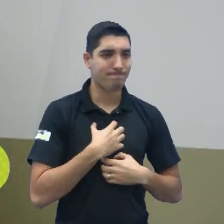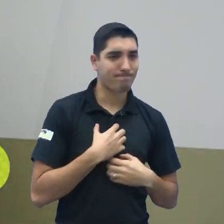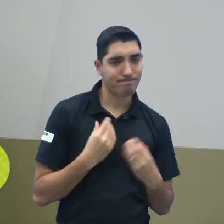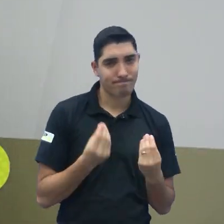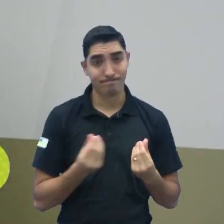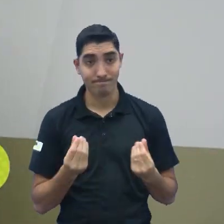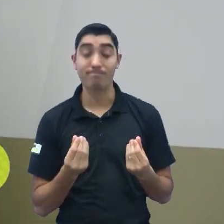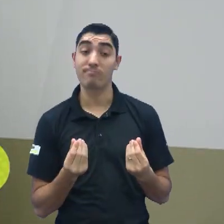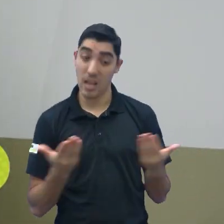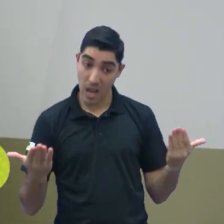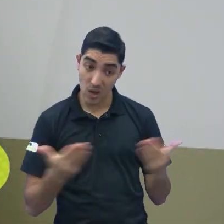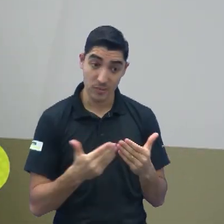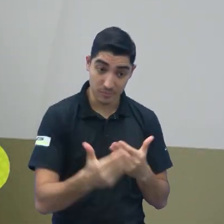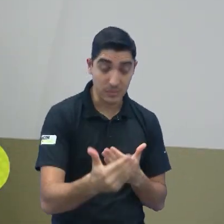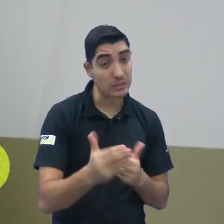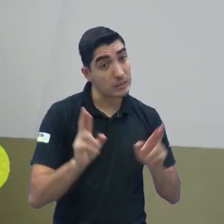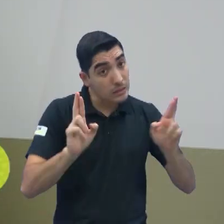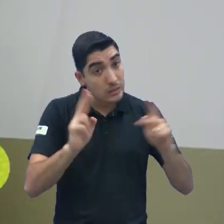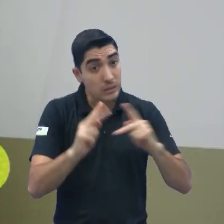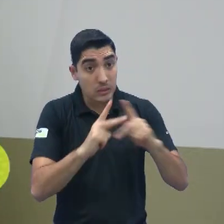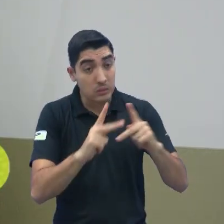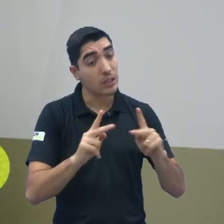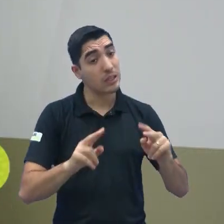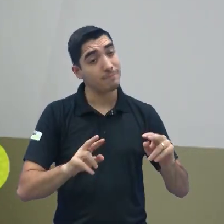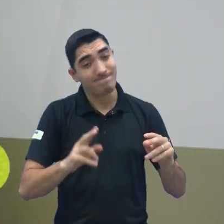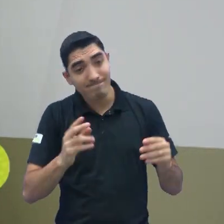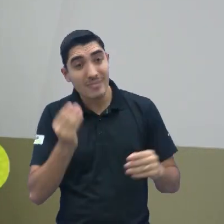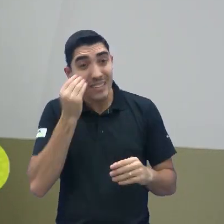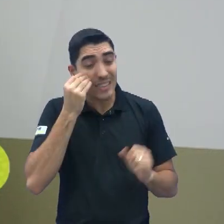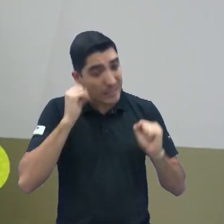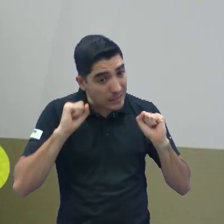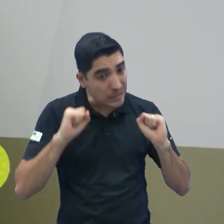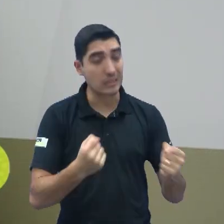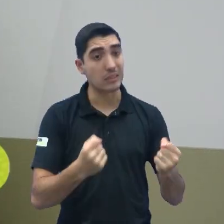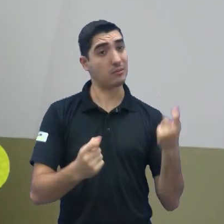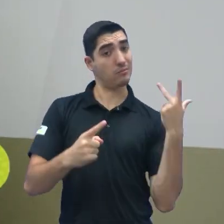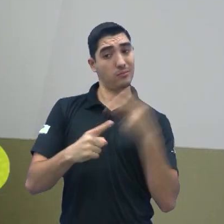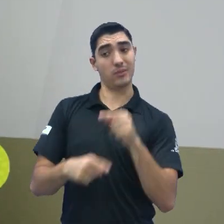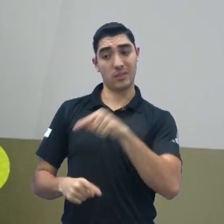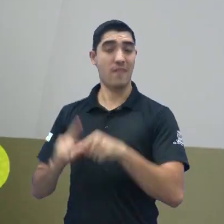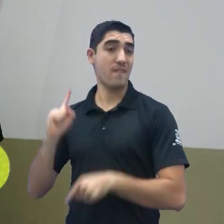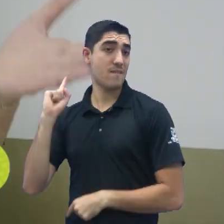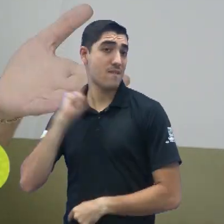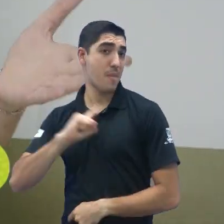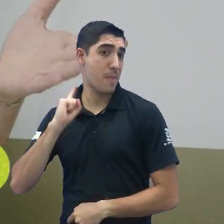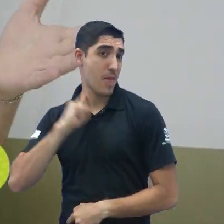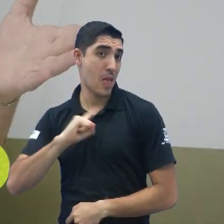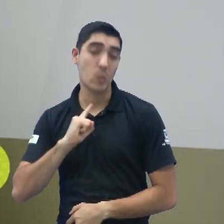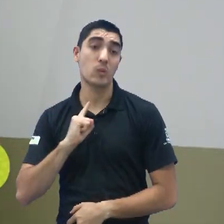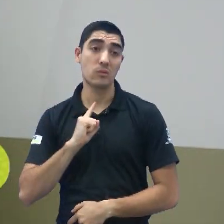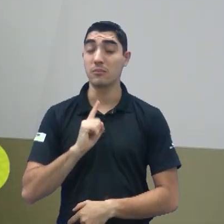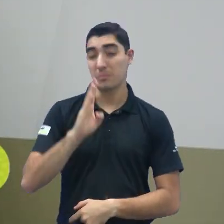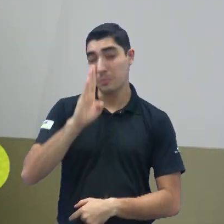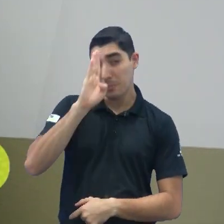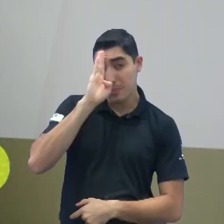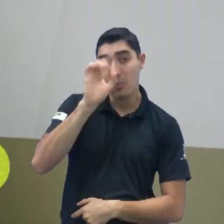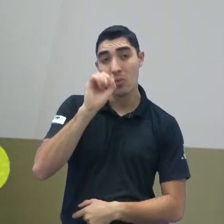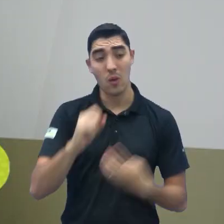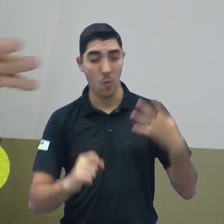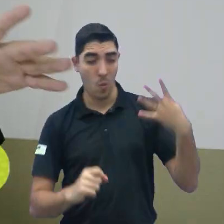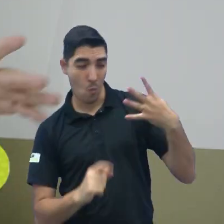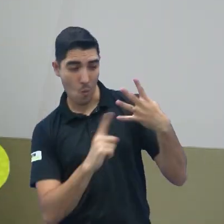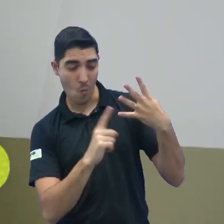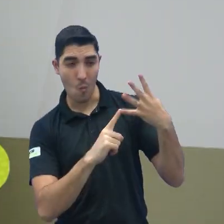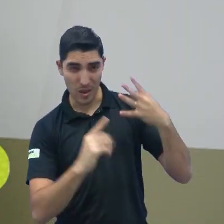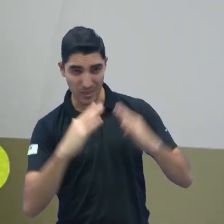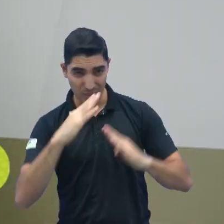para a semifinal, então o São José não pode ter a mesma performance que teve contra o Botafogo, deixando passar muitos pontos, principalmente no último quarto, o time deu uma apagada, então é muito